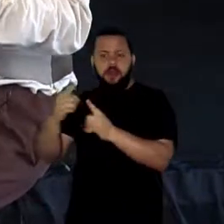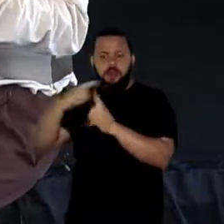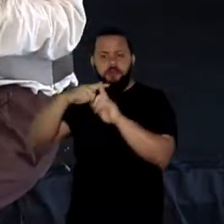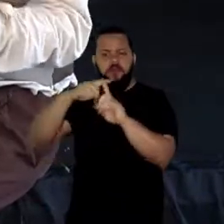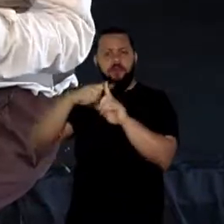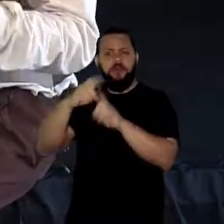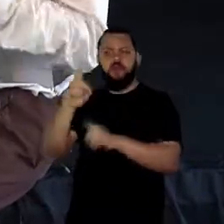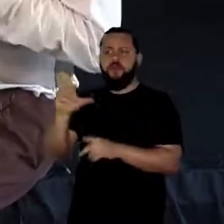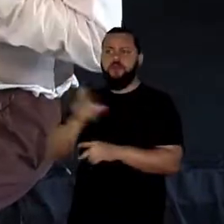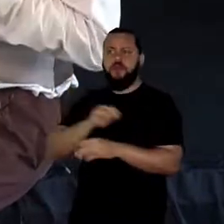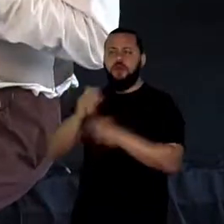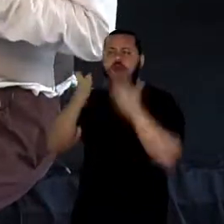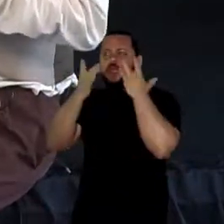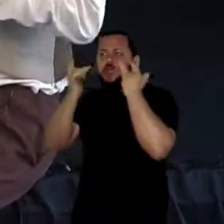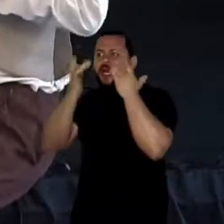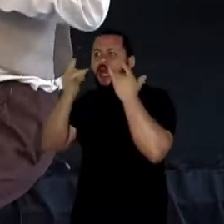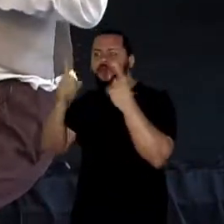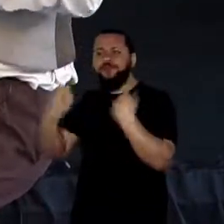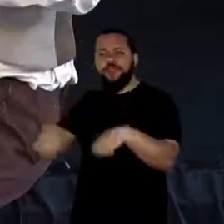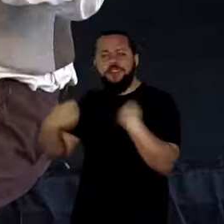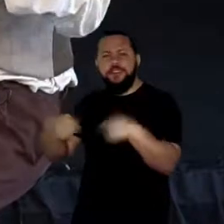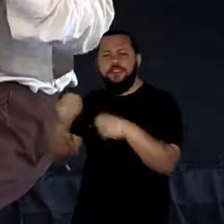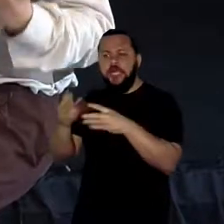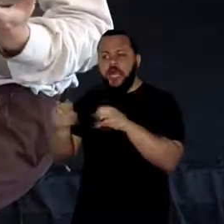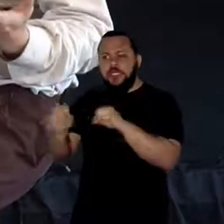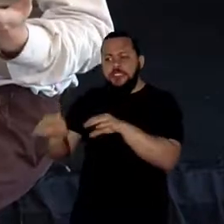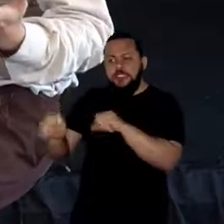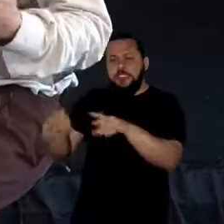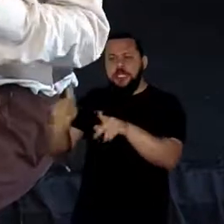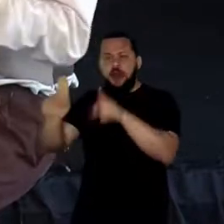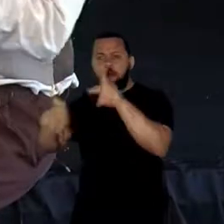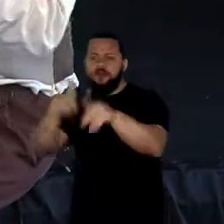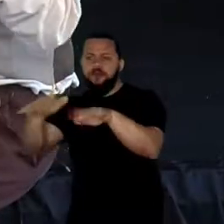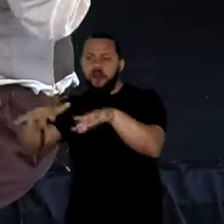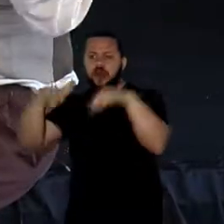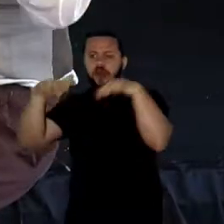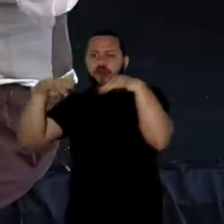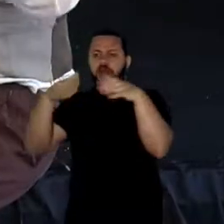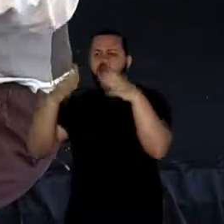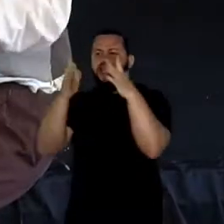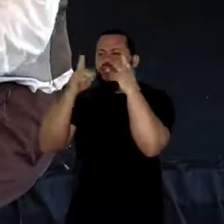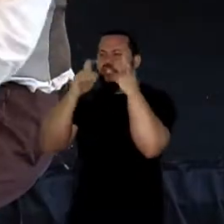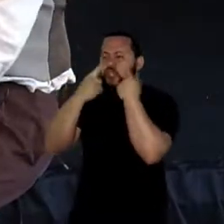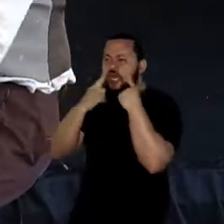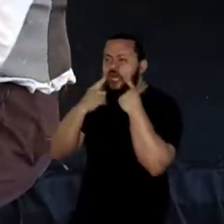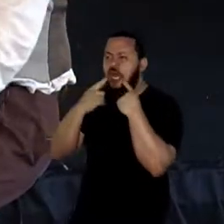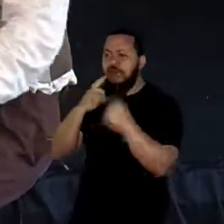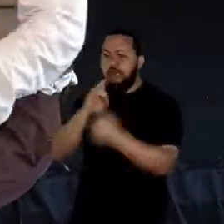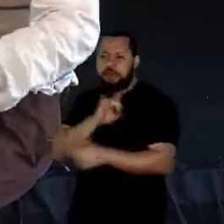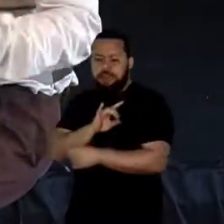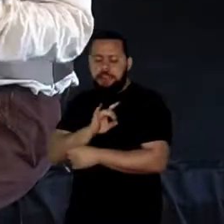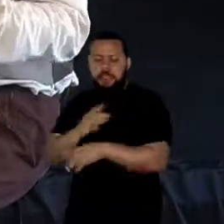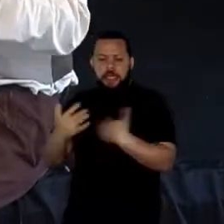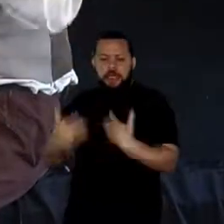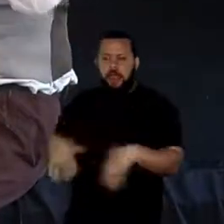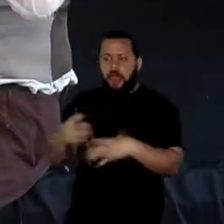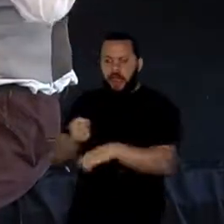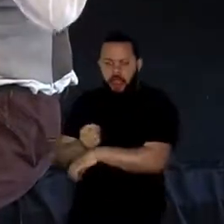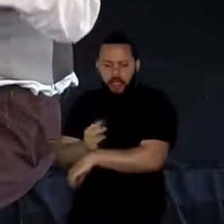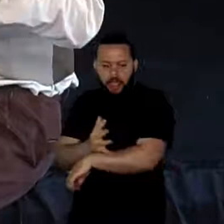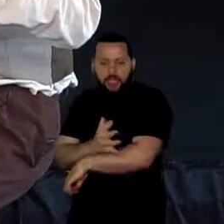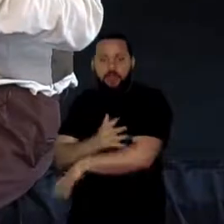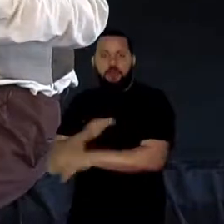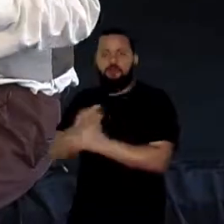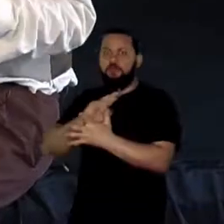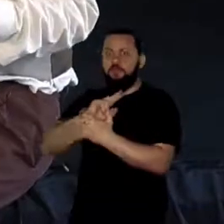que ensinar o público a chorar, a ter medo, a ter situações, né? E esse espetáculo, ele passa por várias emoções. Então, muita gente, às vezes,